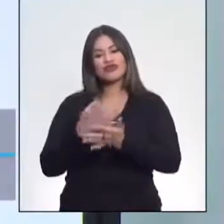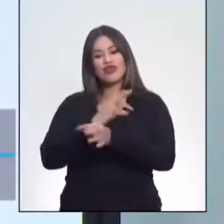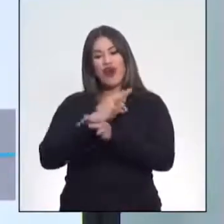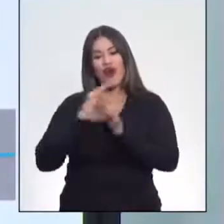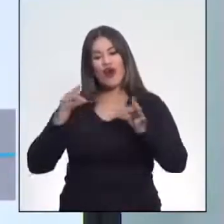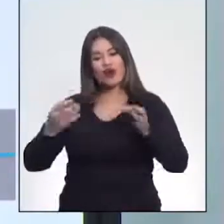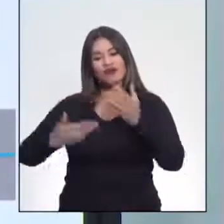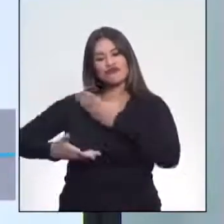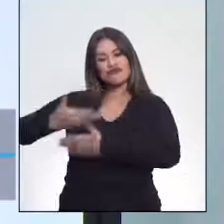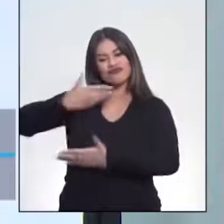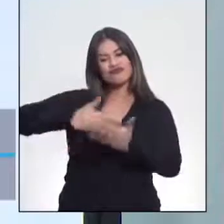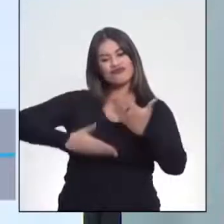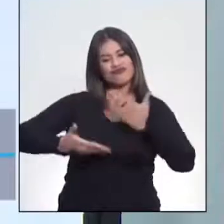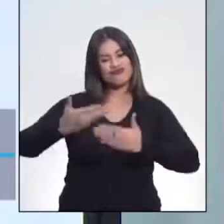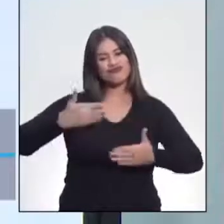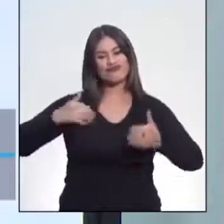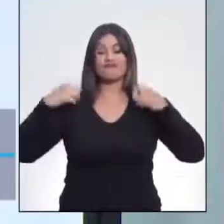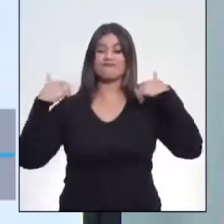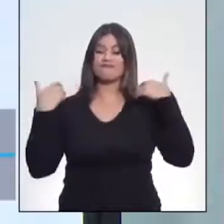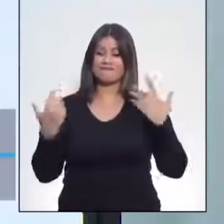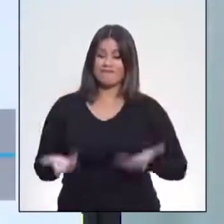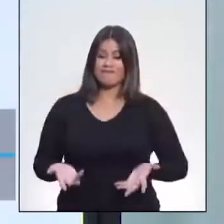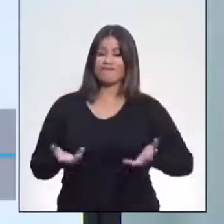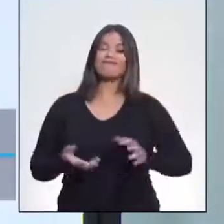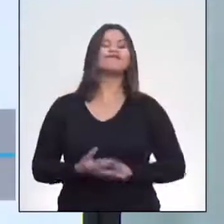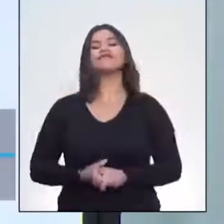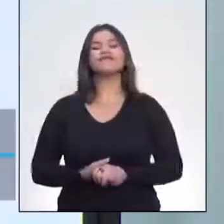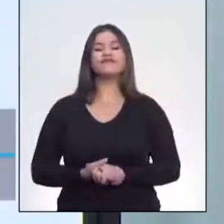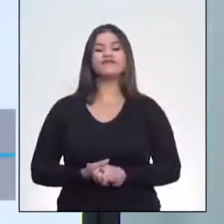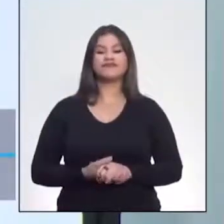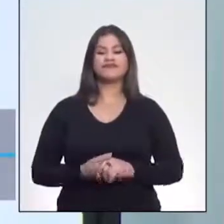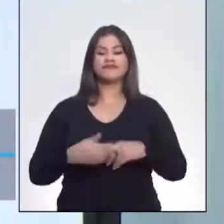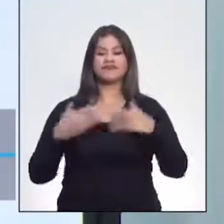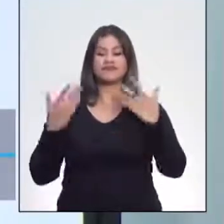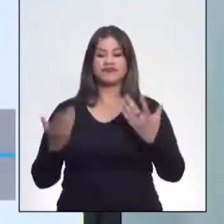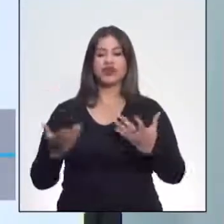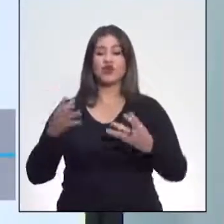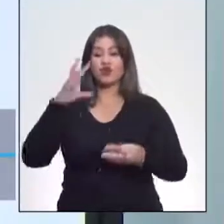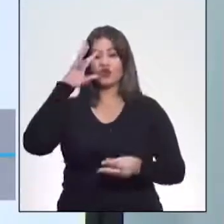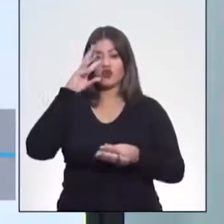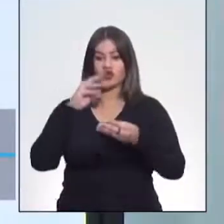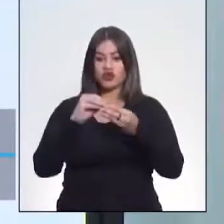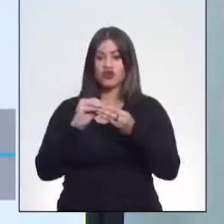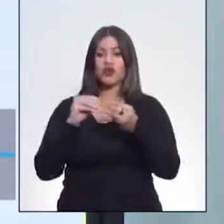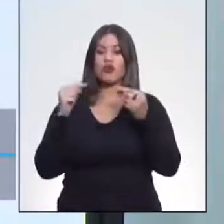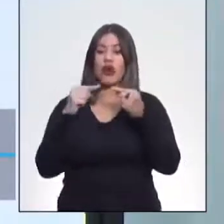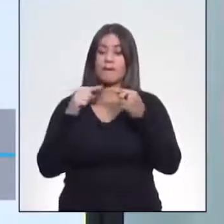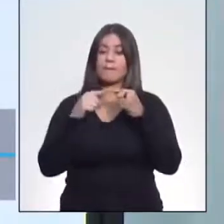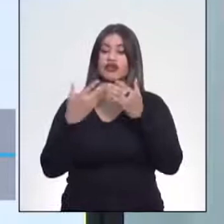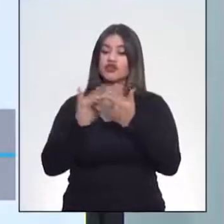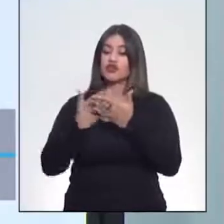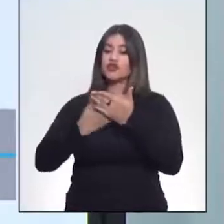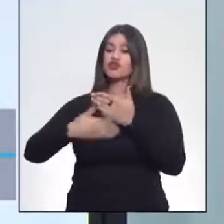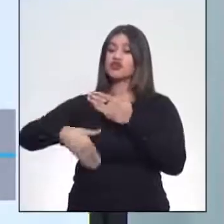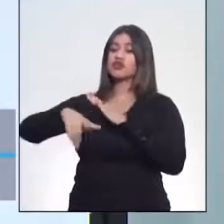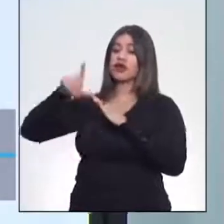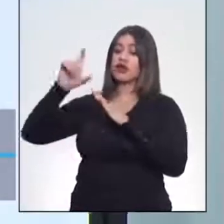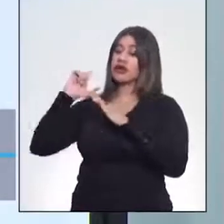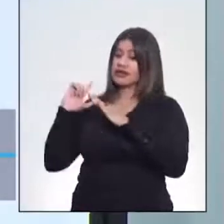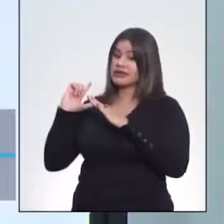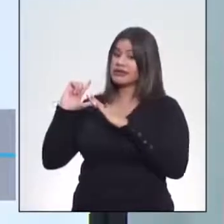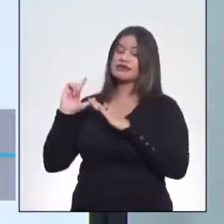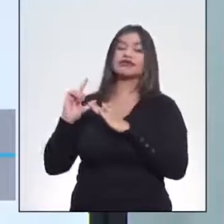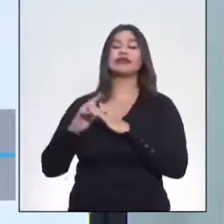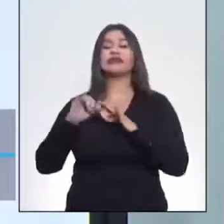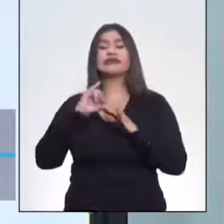ela lembra muito a sala de aula bom até aqui nós fizemos então um resumo da última aula Espero que tenha ficado claro se não